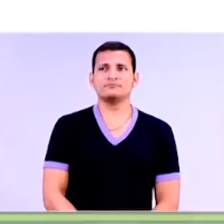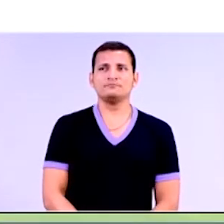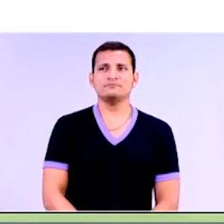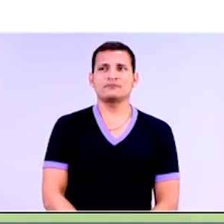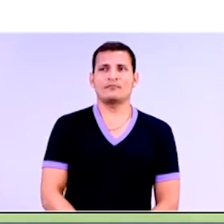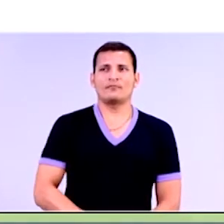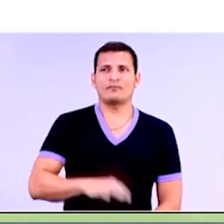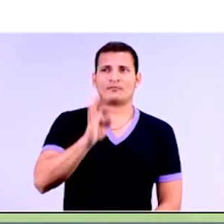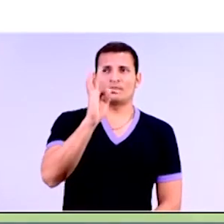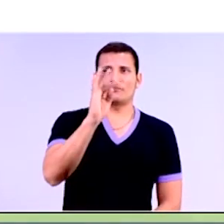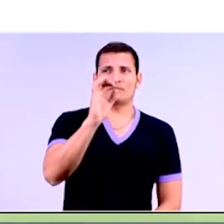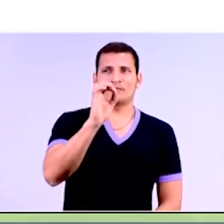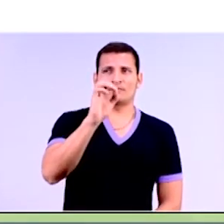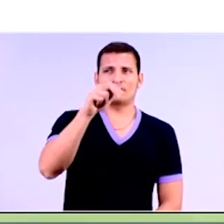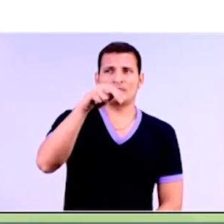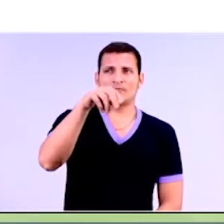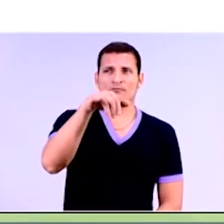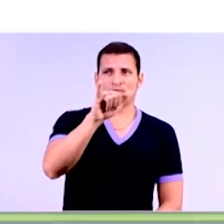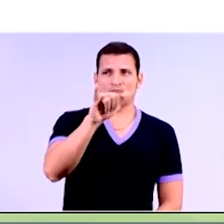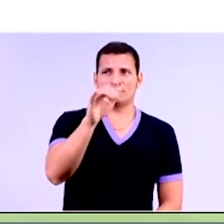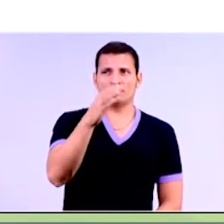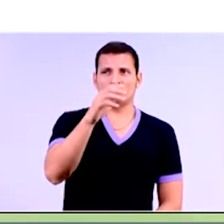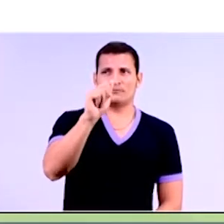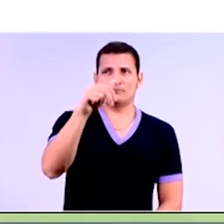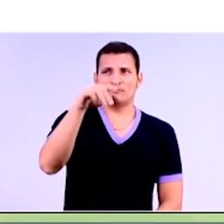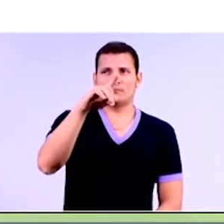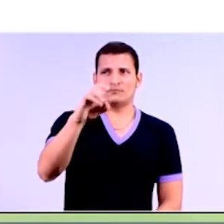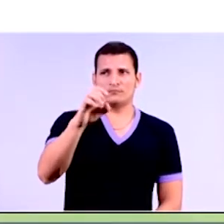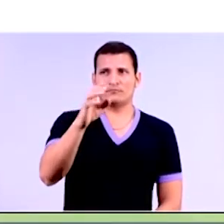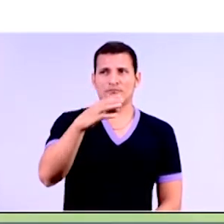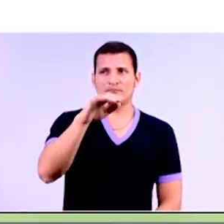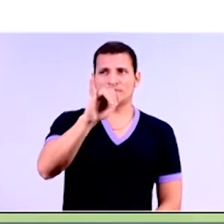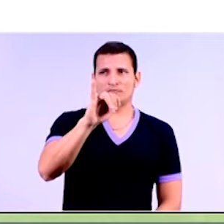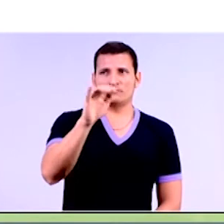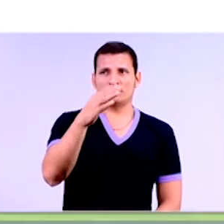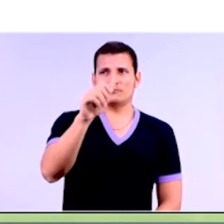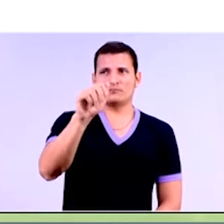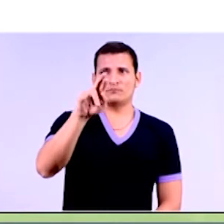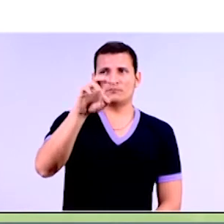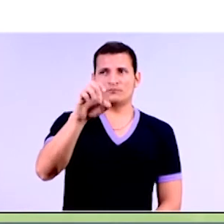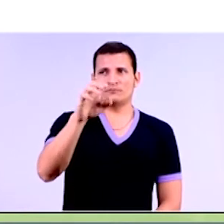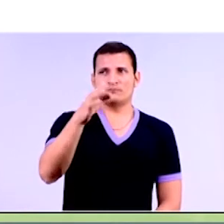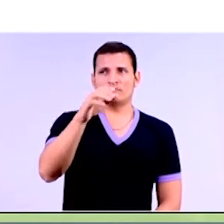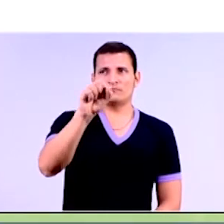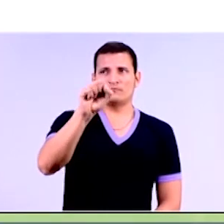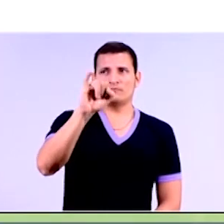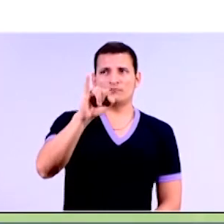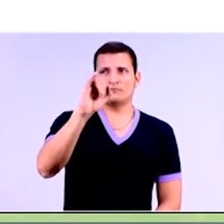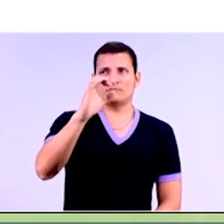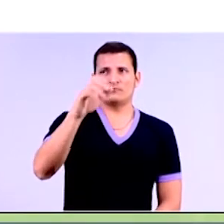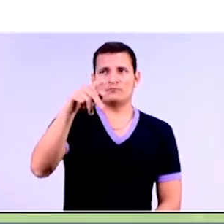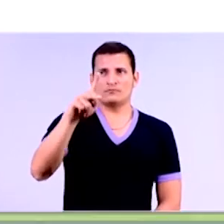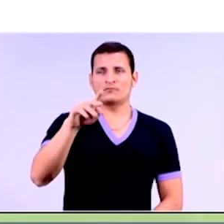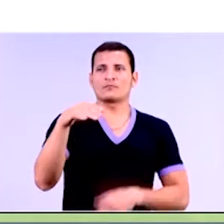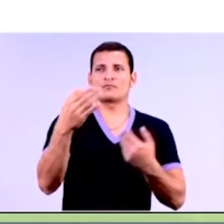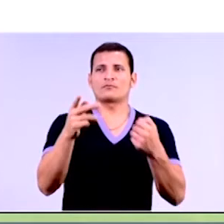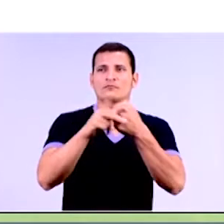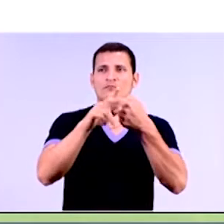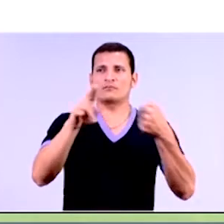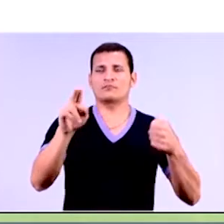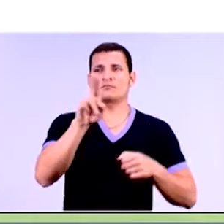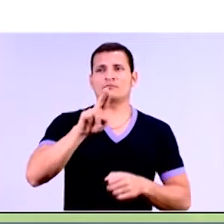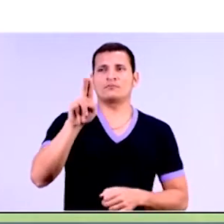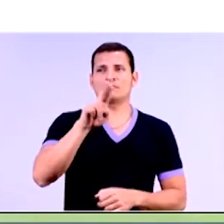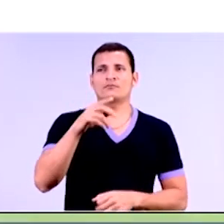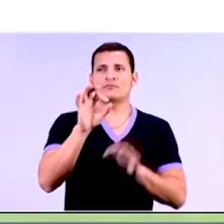temos aqui duas pessoas. Tony and I, Tony e eu, are sick. Estamos doentes. E aí, que pronome usar agora na